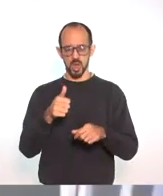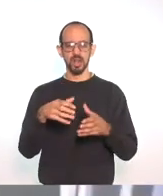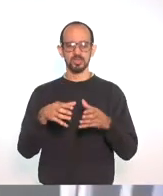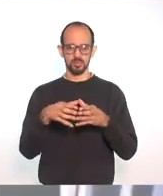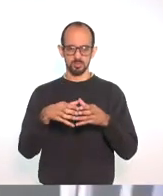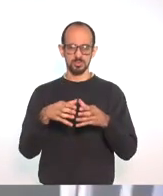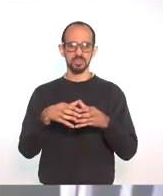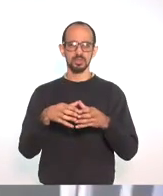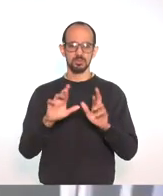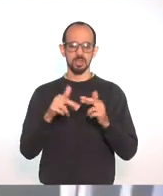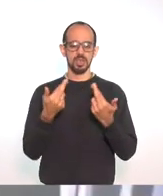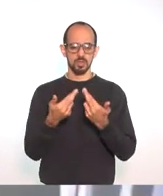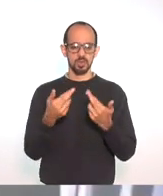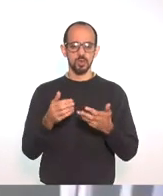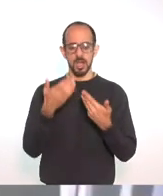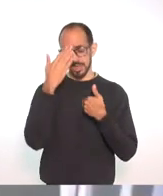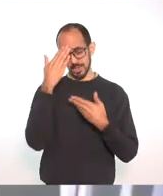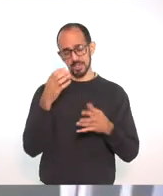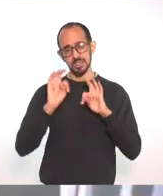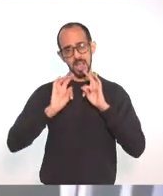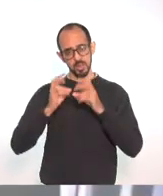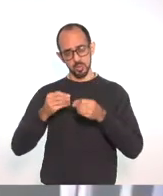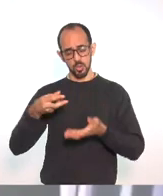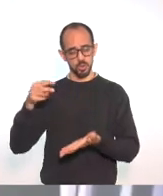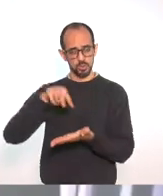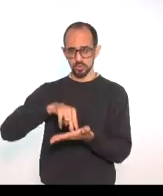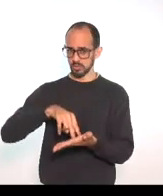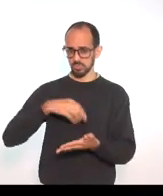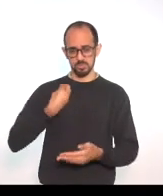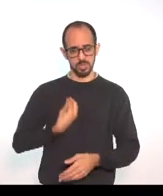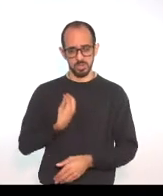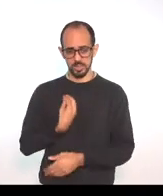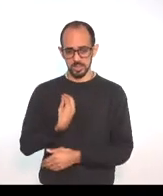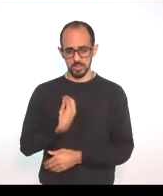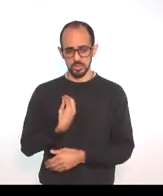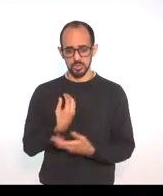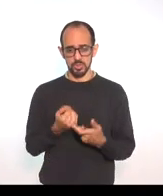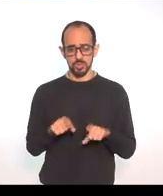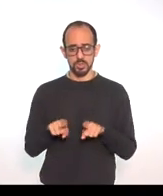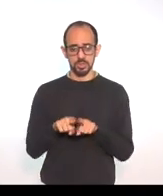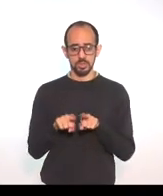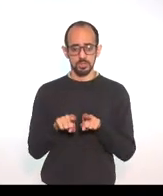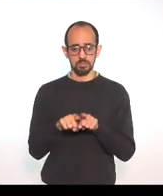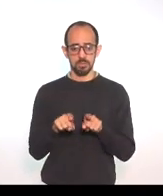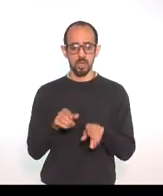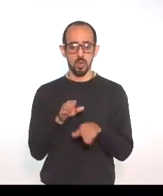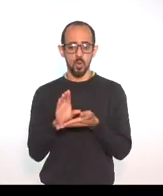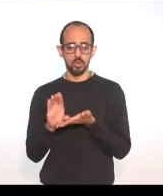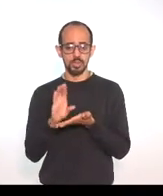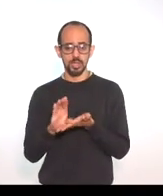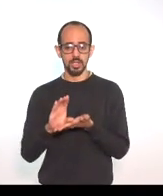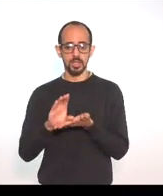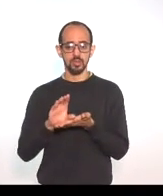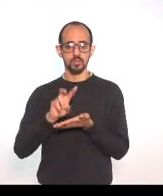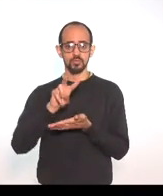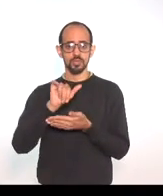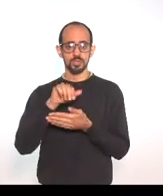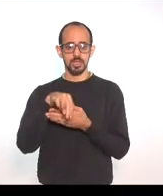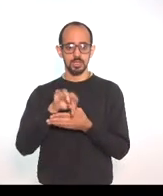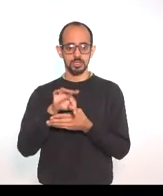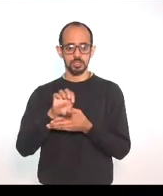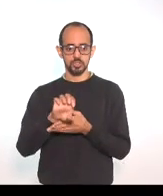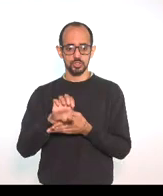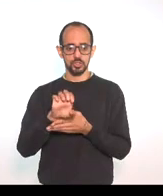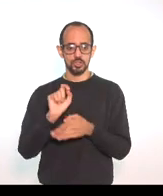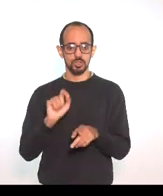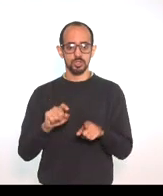figura do presidente operação que eu abro Doutor Maurício deu no poste ao Conselheiro Vicente Loureiro a representante da